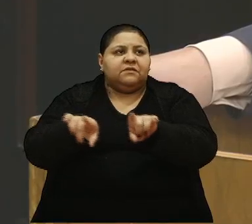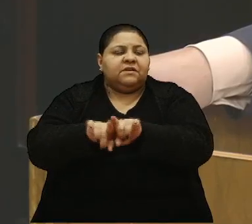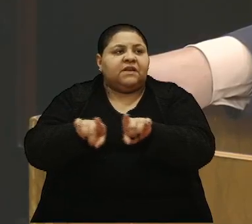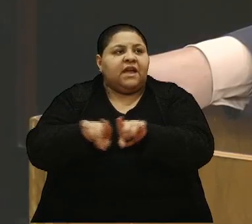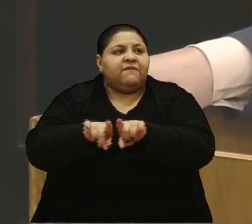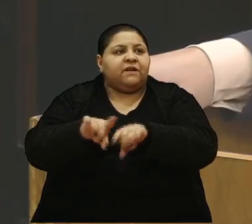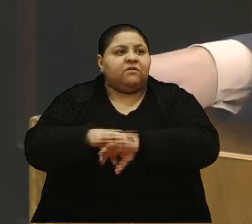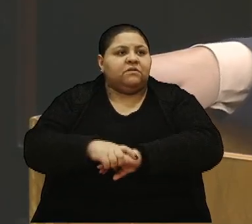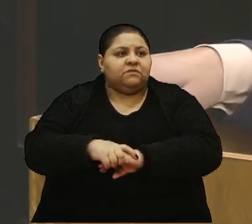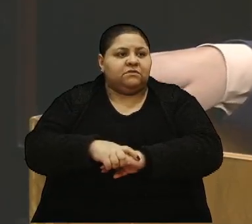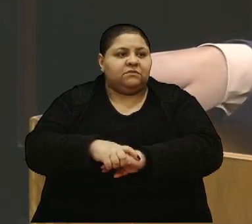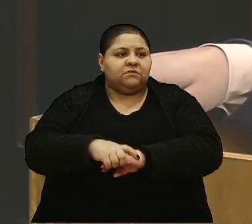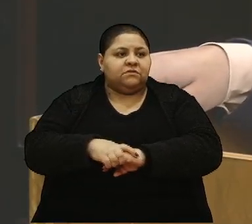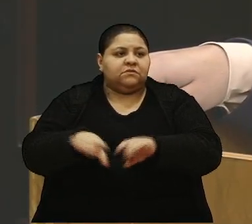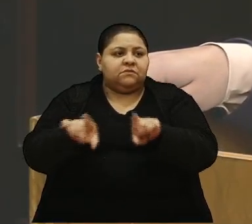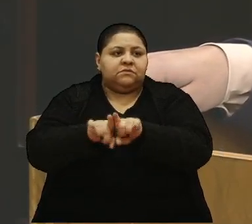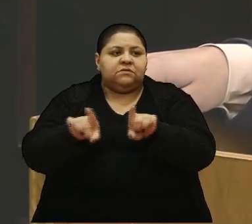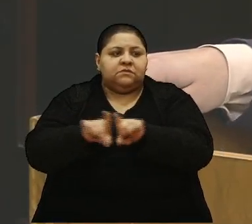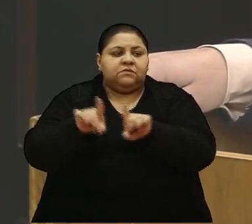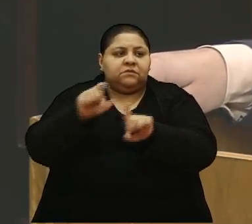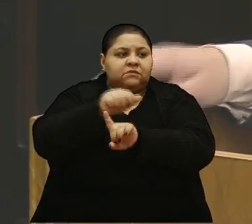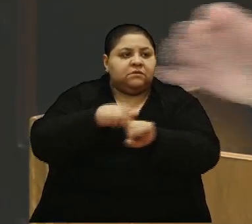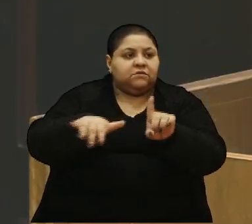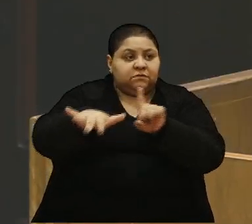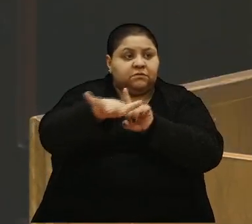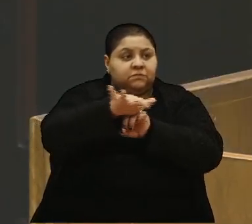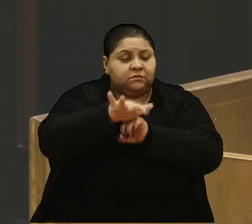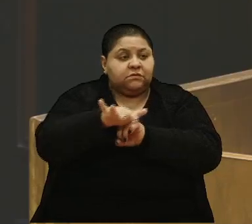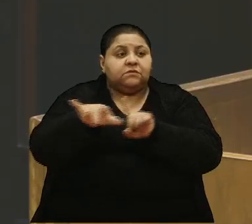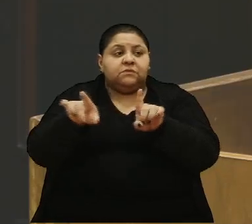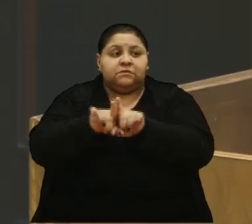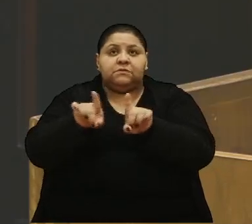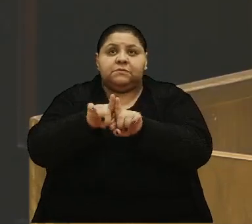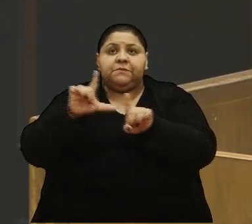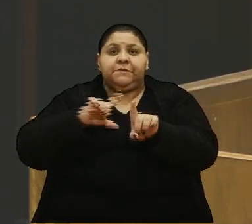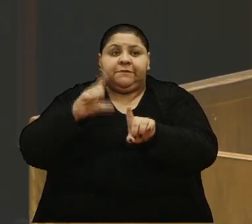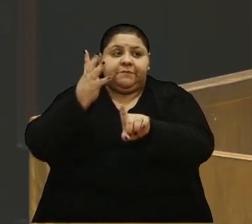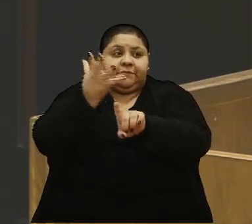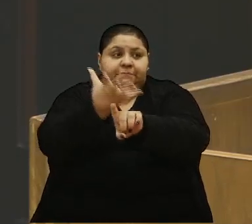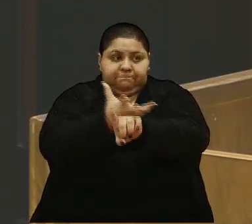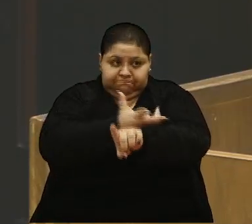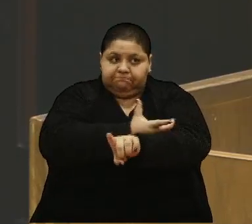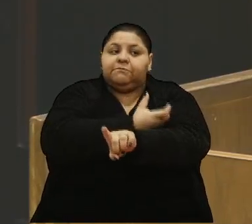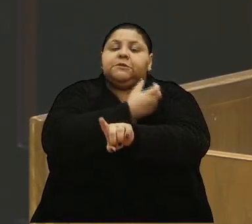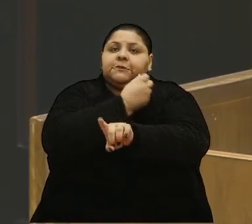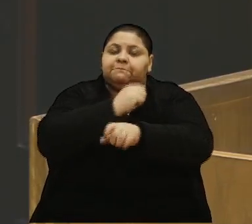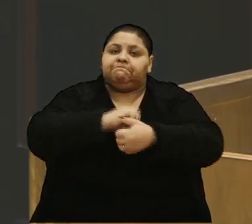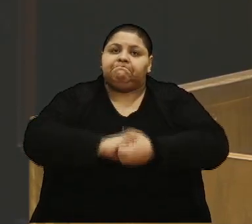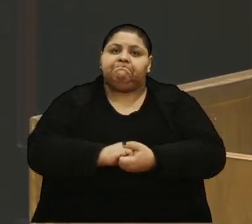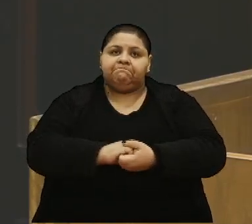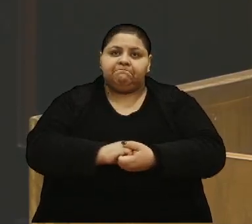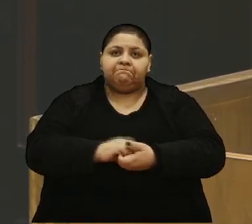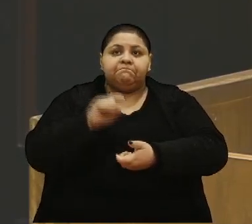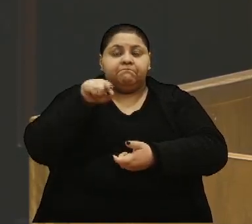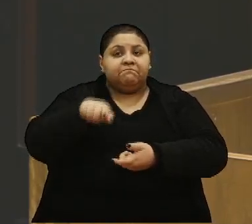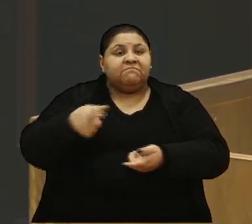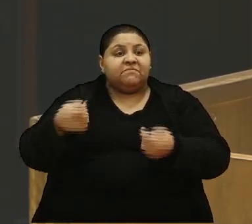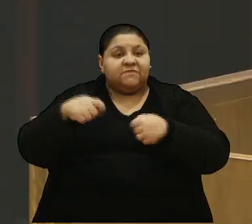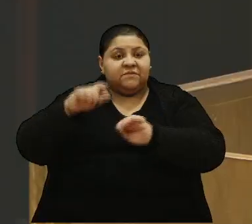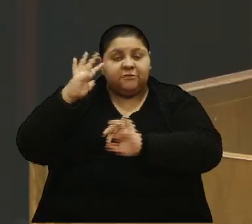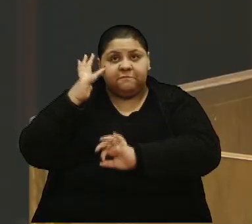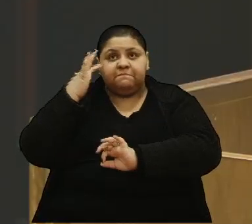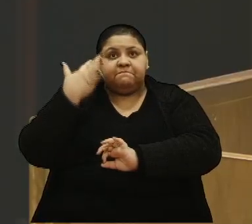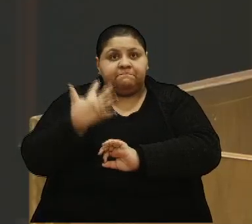violência extrema acontece na nossa sociedade, há uma comoção, o que é natural, e isso precisa